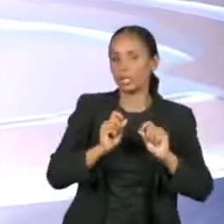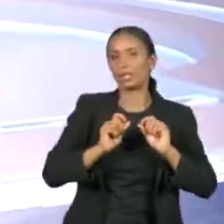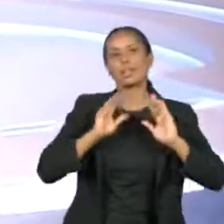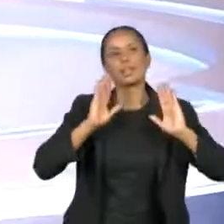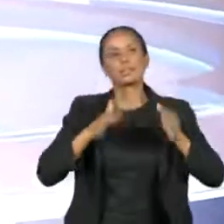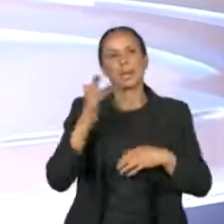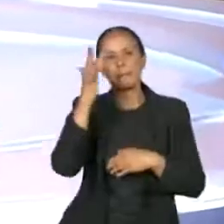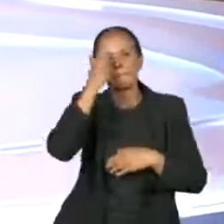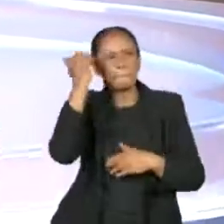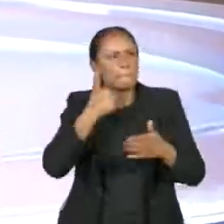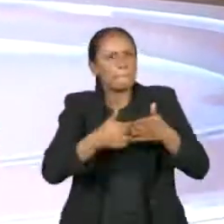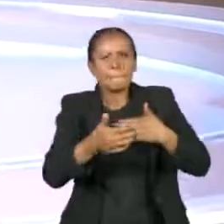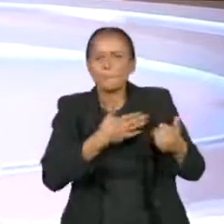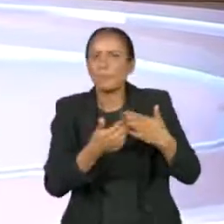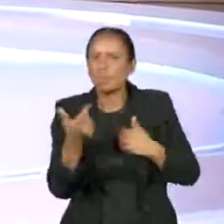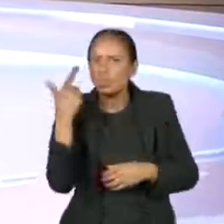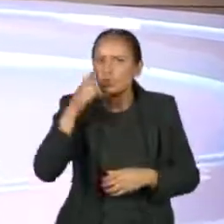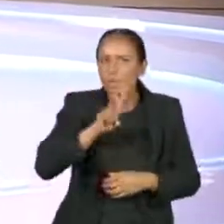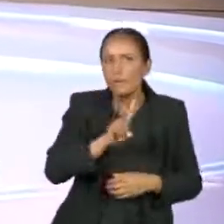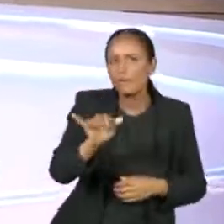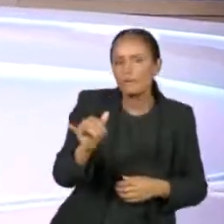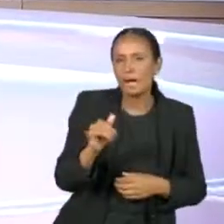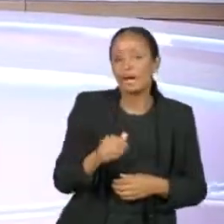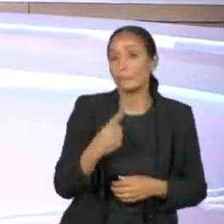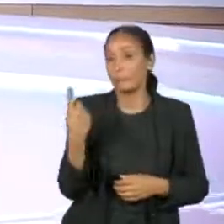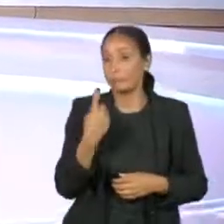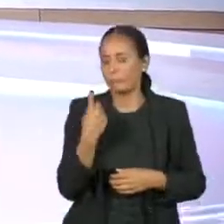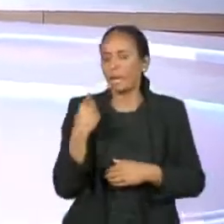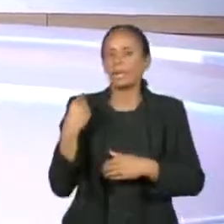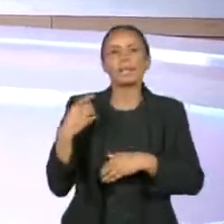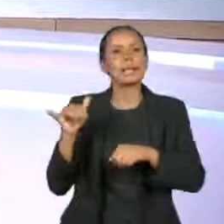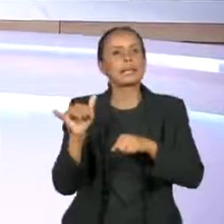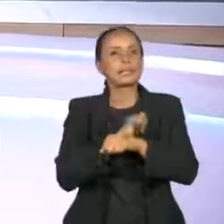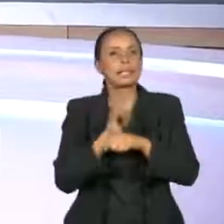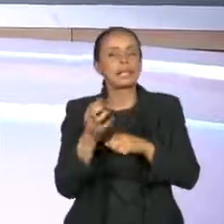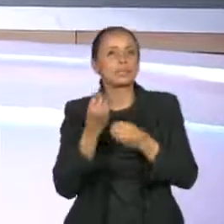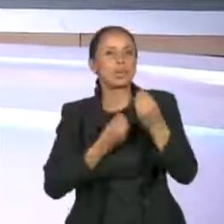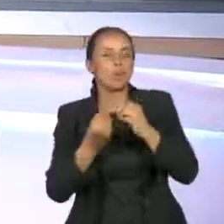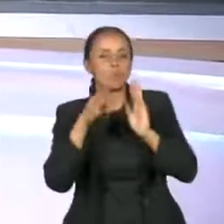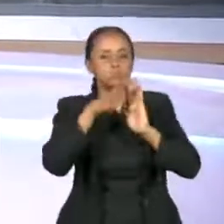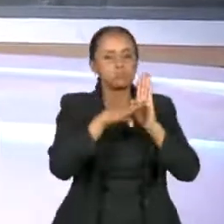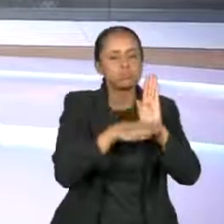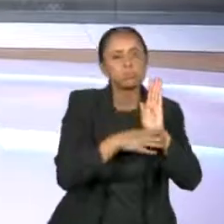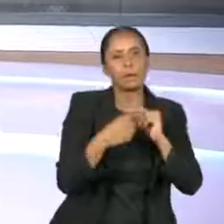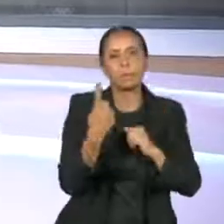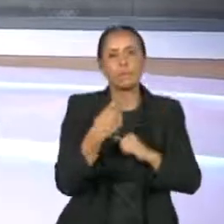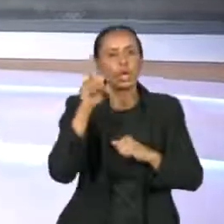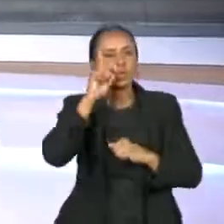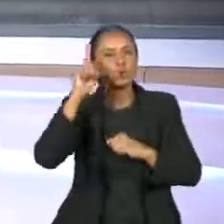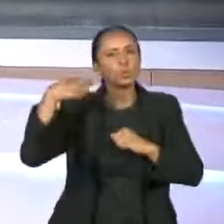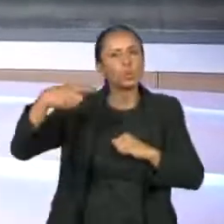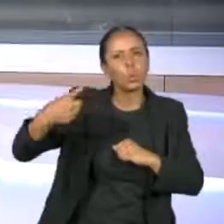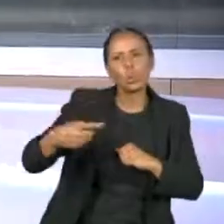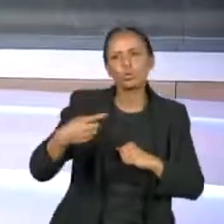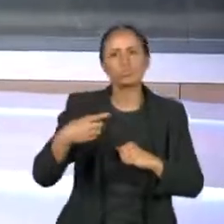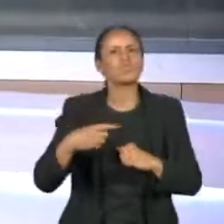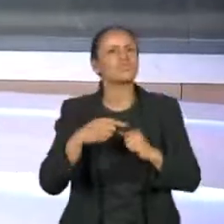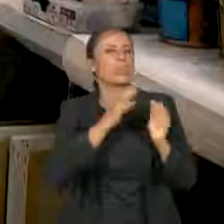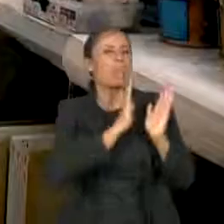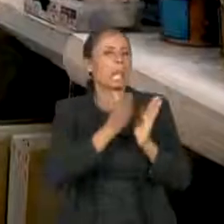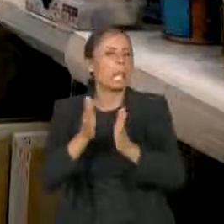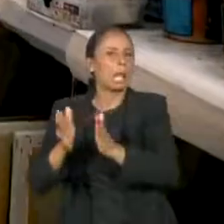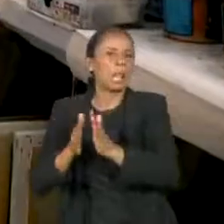de qualquer pessoa. Os primeiros passos para exercitar a criatividade são sair da rotina e estar aberto a novas